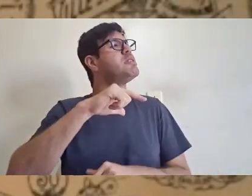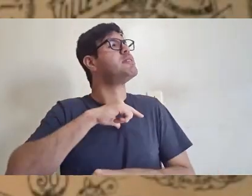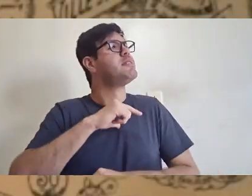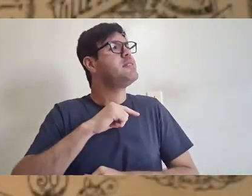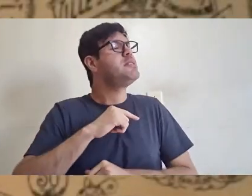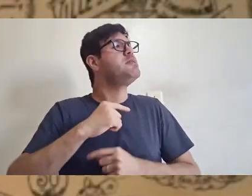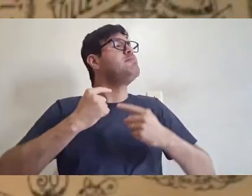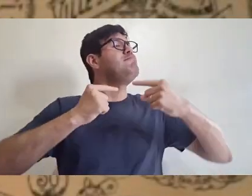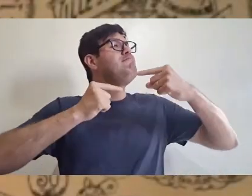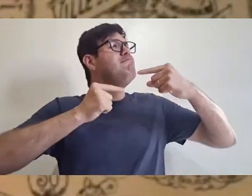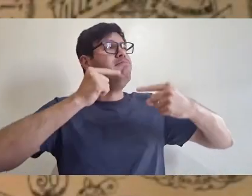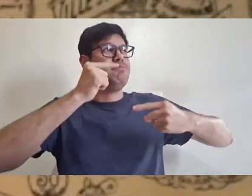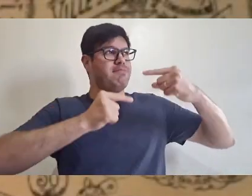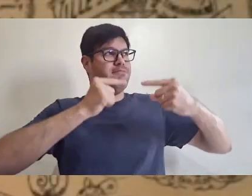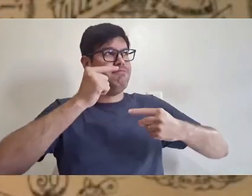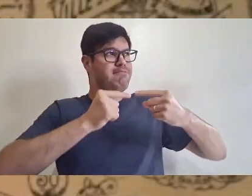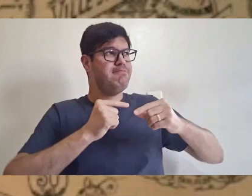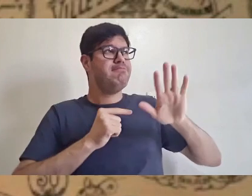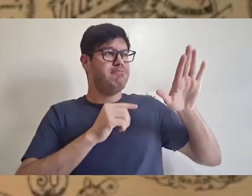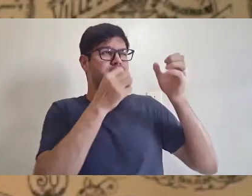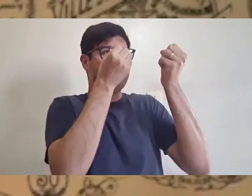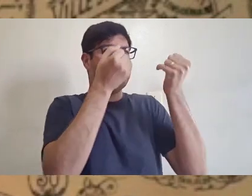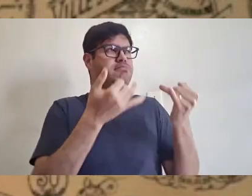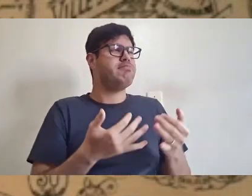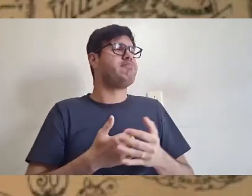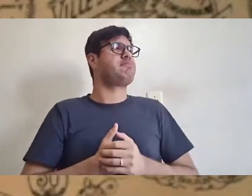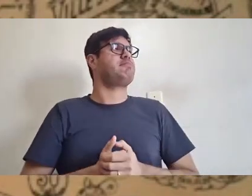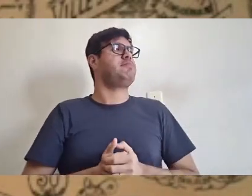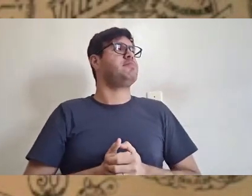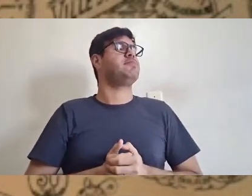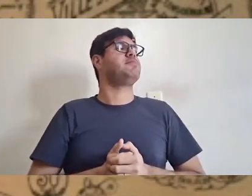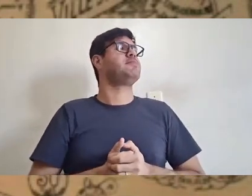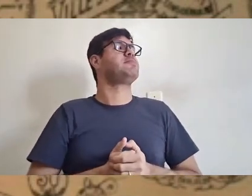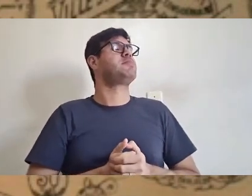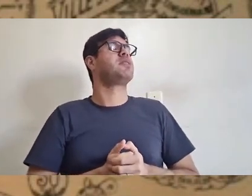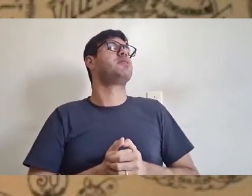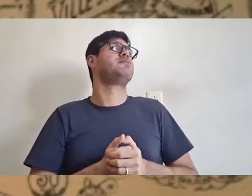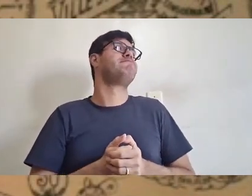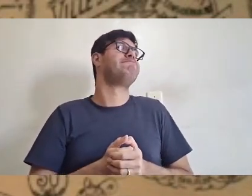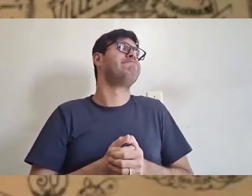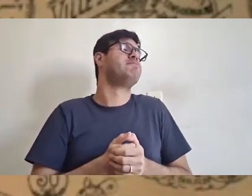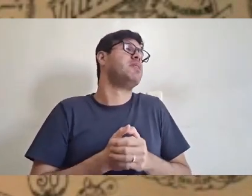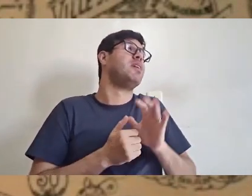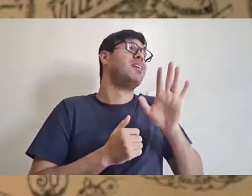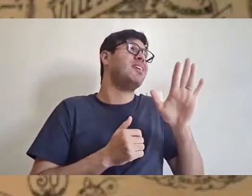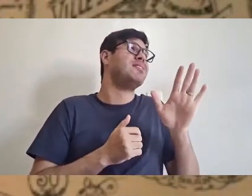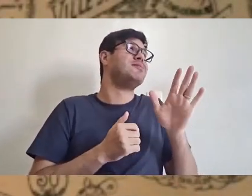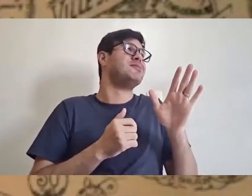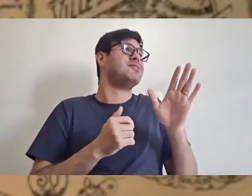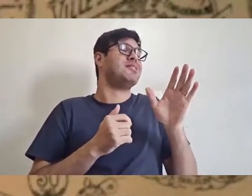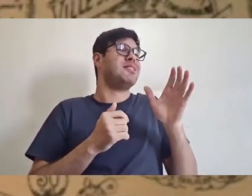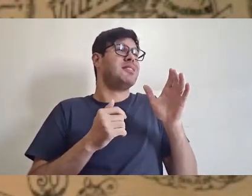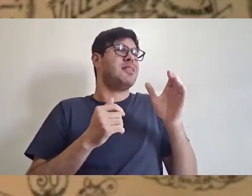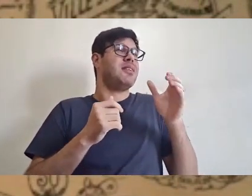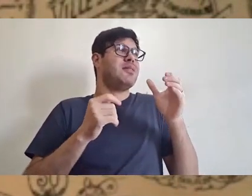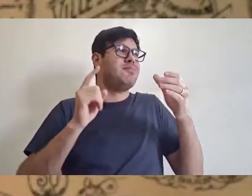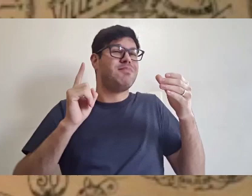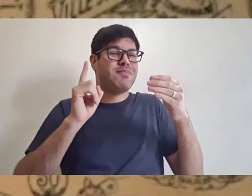A política, Gil... Não precisava ser assim, né? Não precisava ser assim, mas faz parte da política,